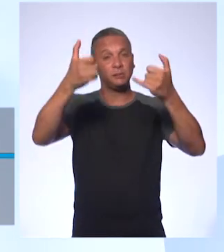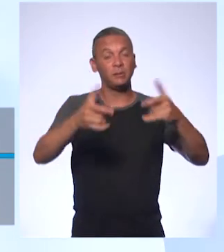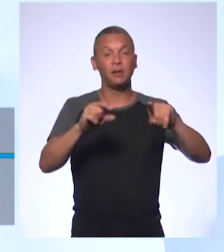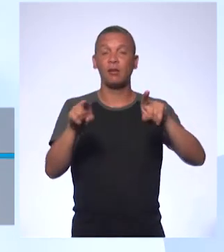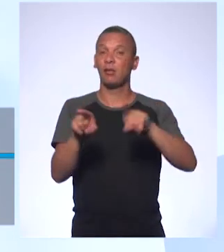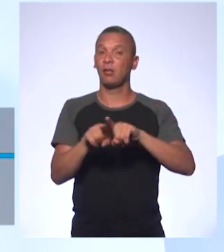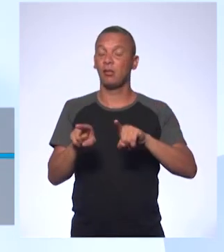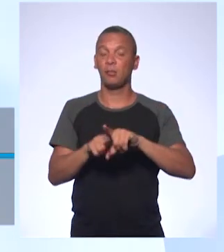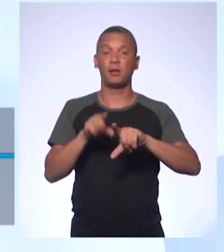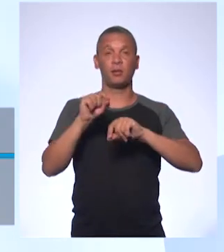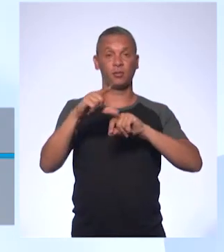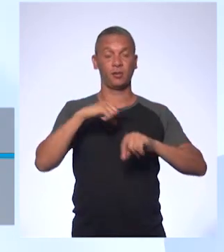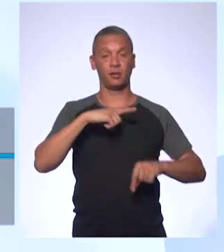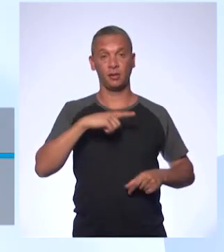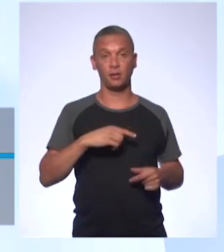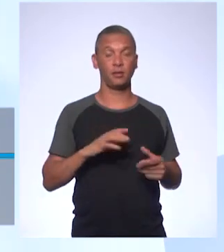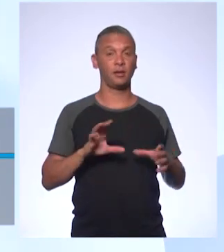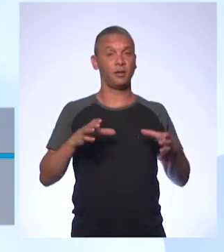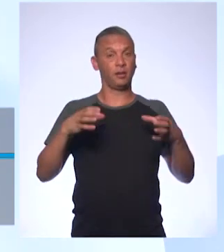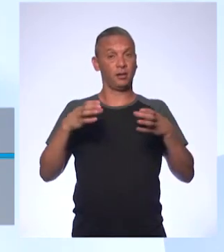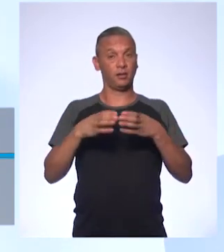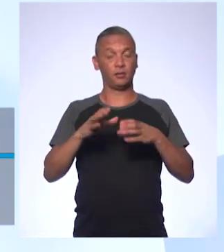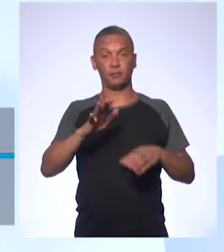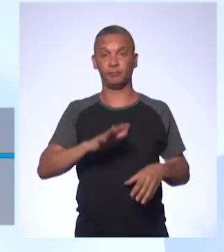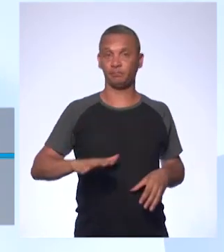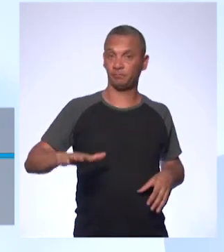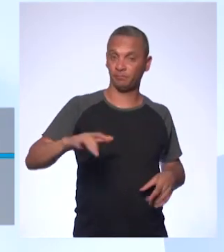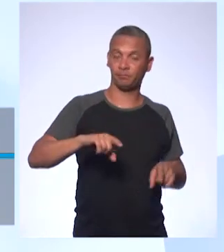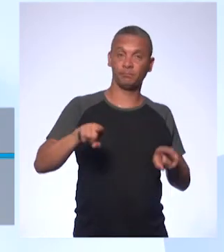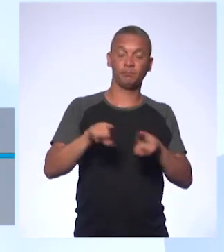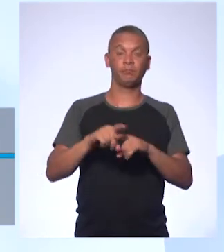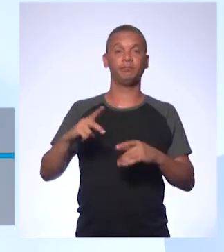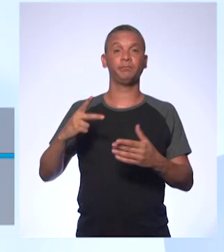só a isso, mas também ao grosso, né,